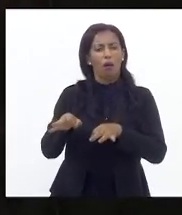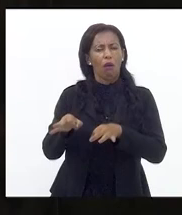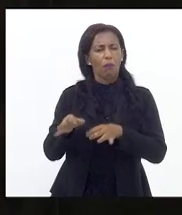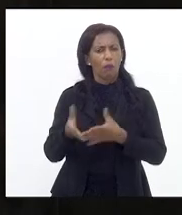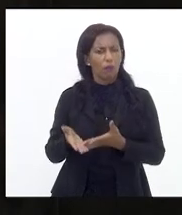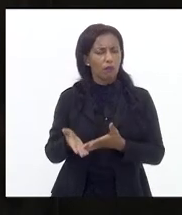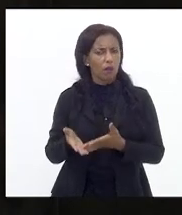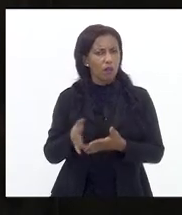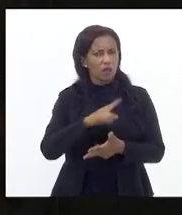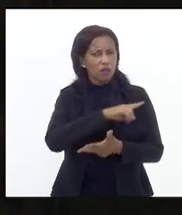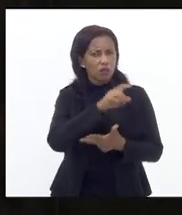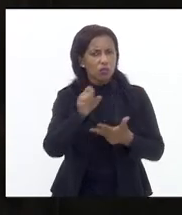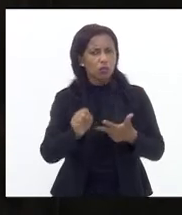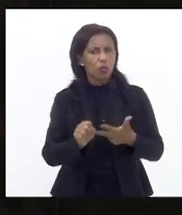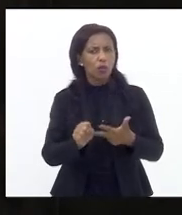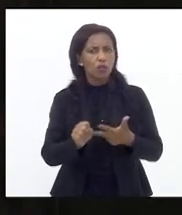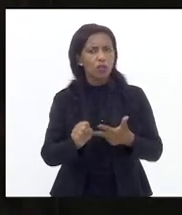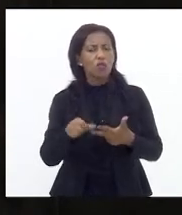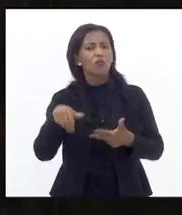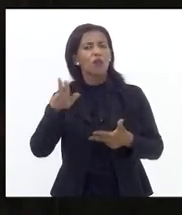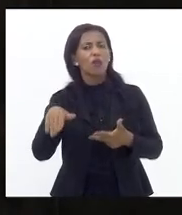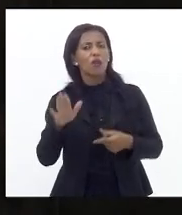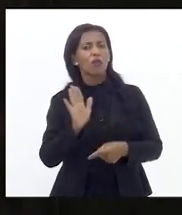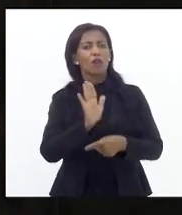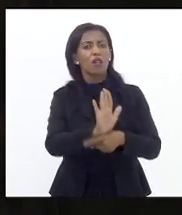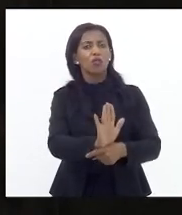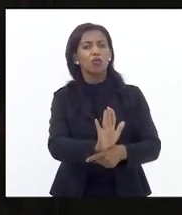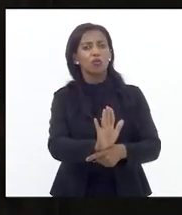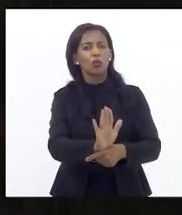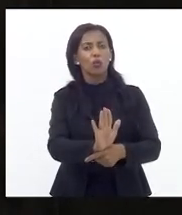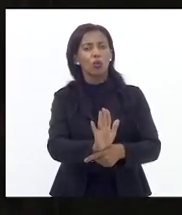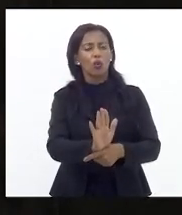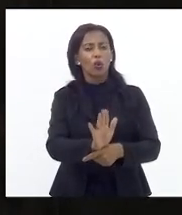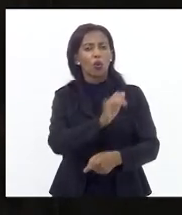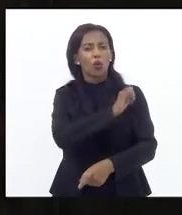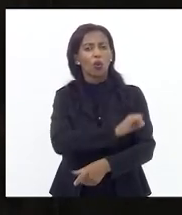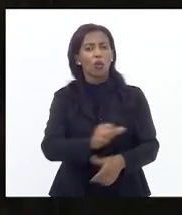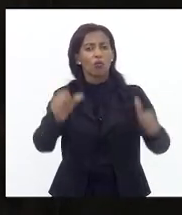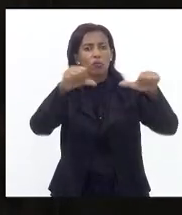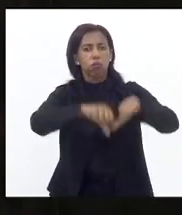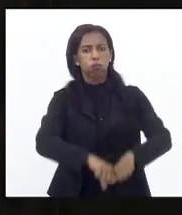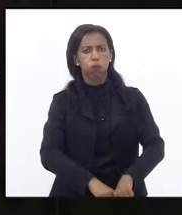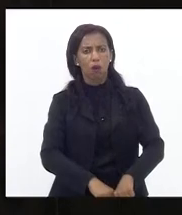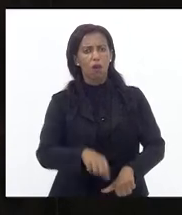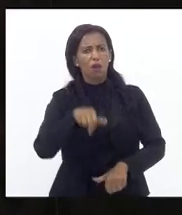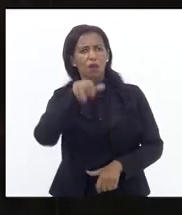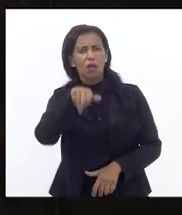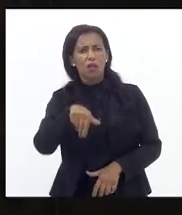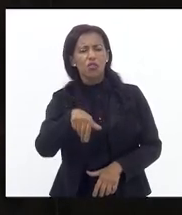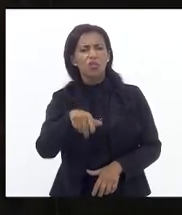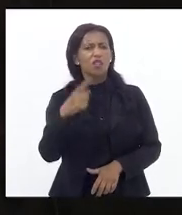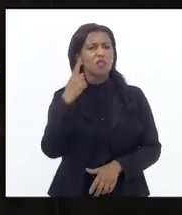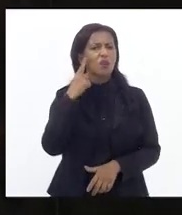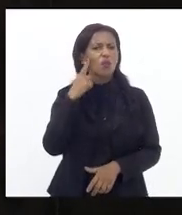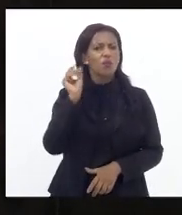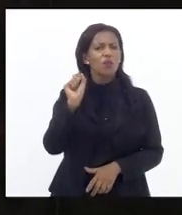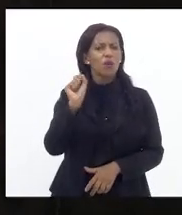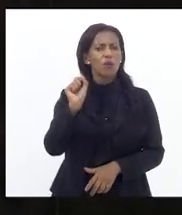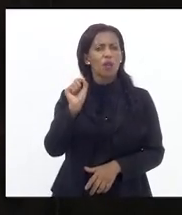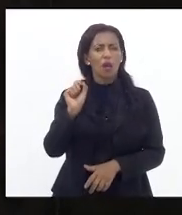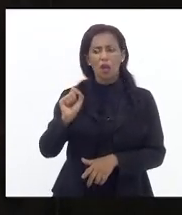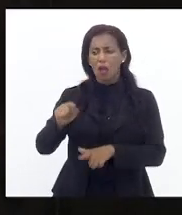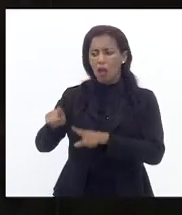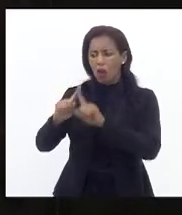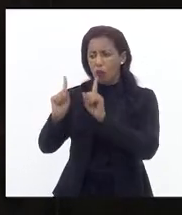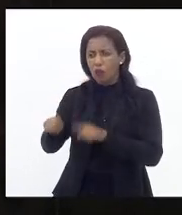esse poderes foram te ajudarão a colocar o rio no caos quem tinha que ser ouvido de início é o servidor para